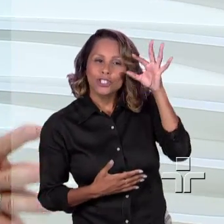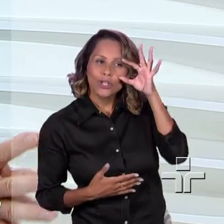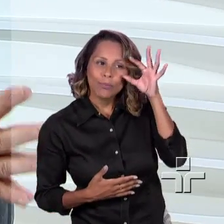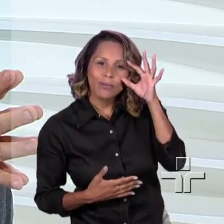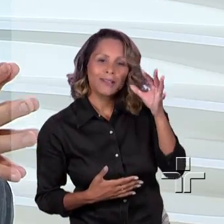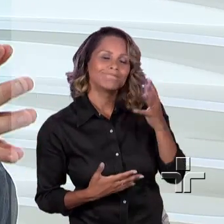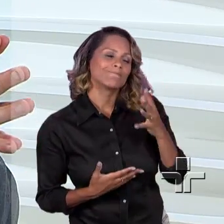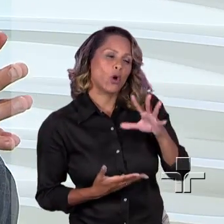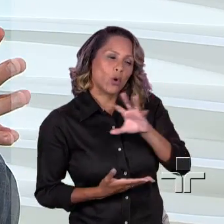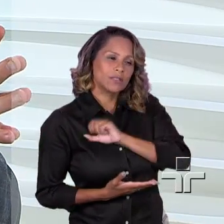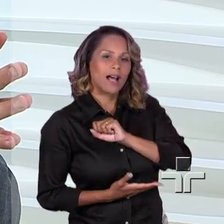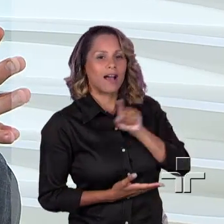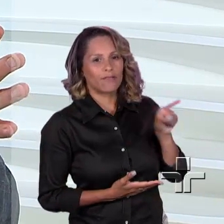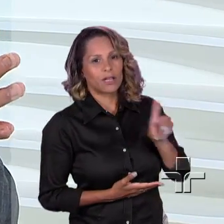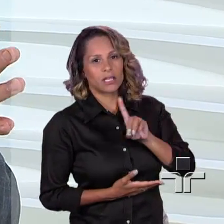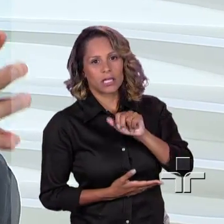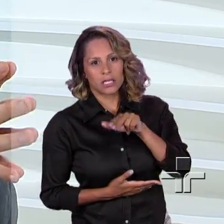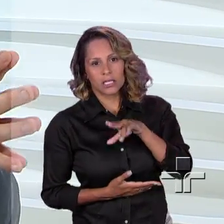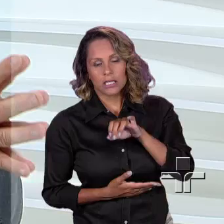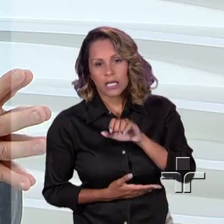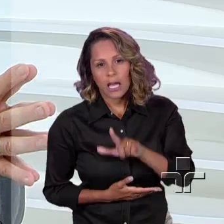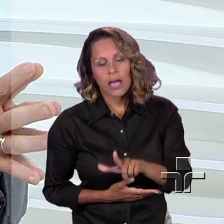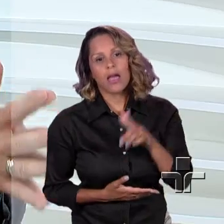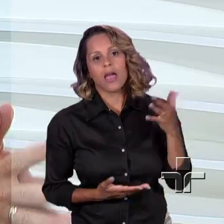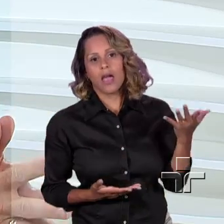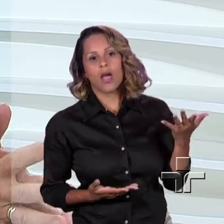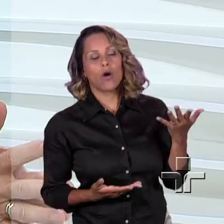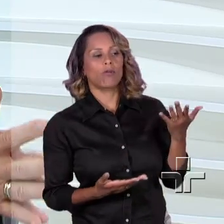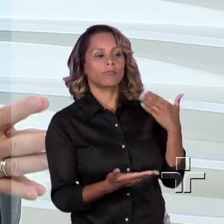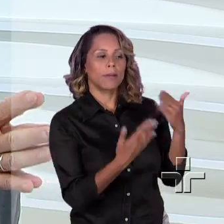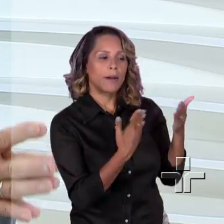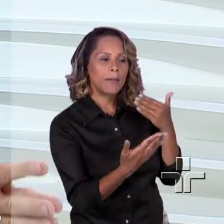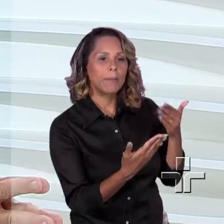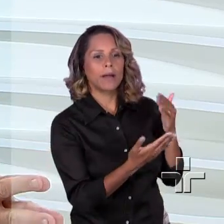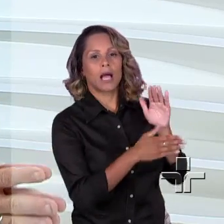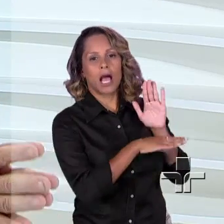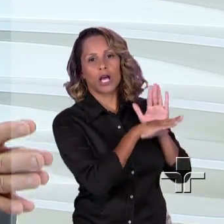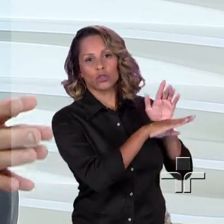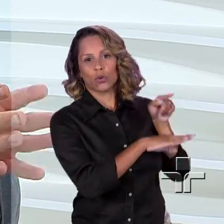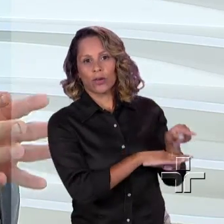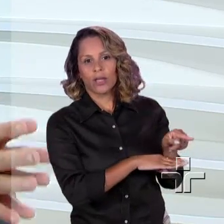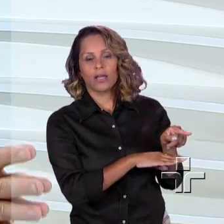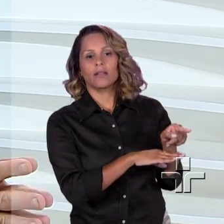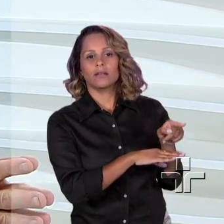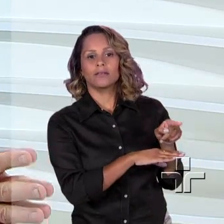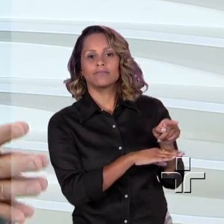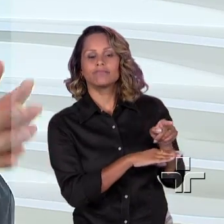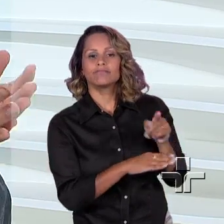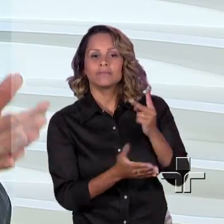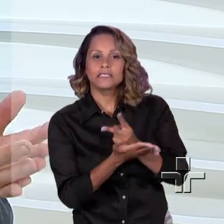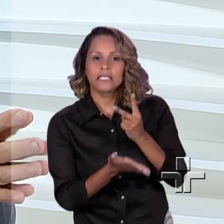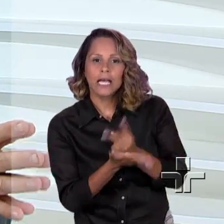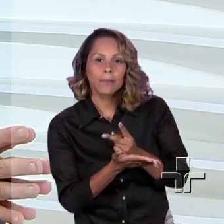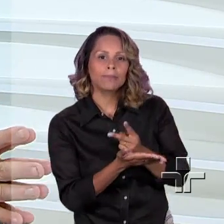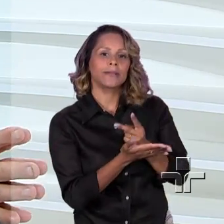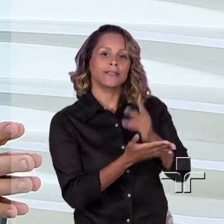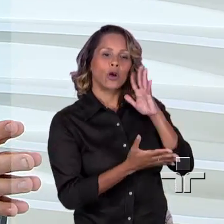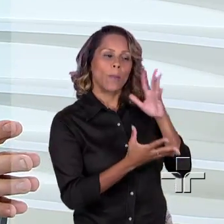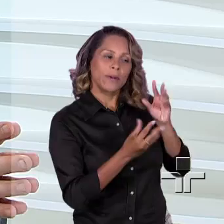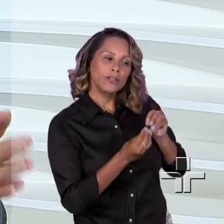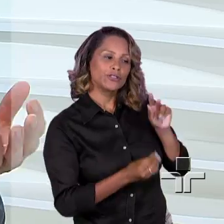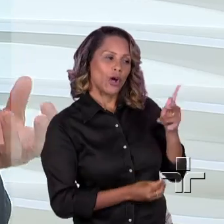foi muito simpatizante da causa dele de homossexual. Conviveram juntos, ela guardava essa angústia dele